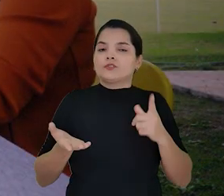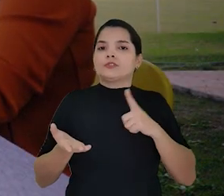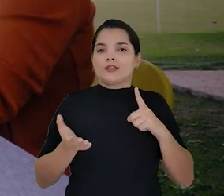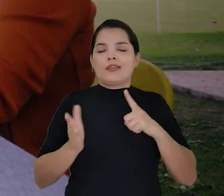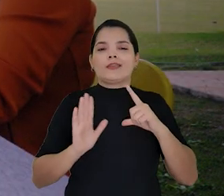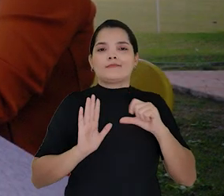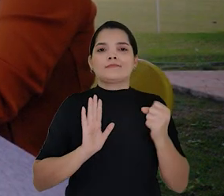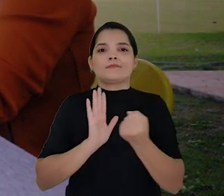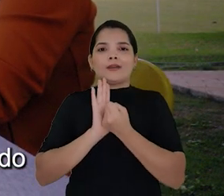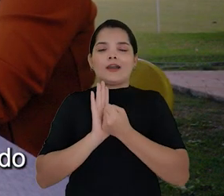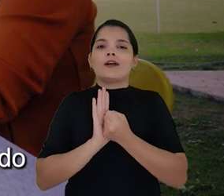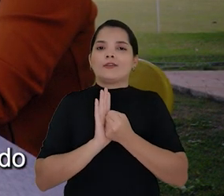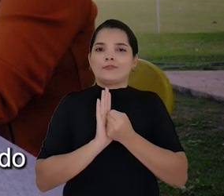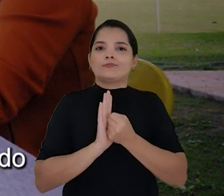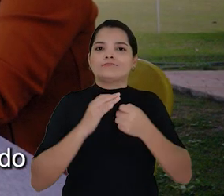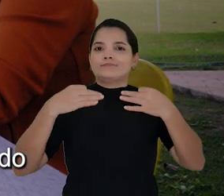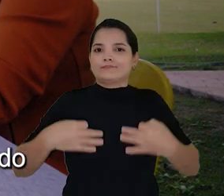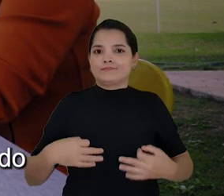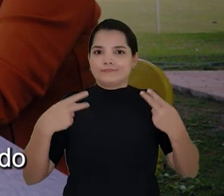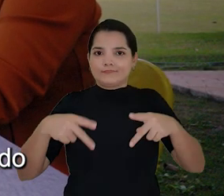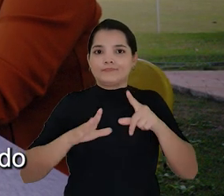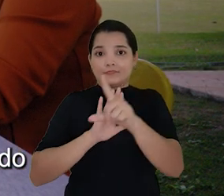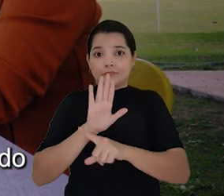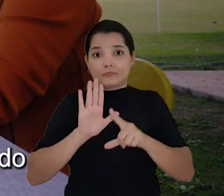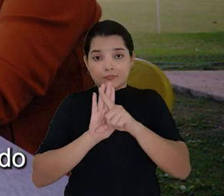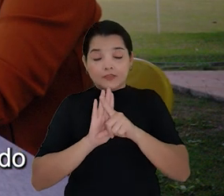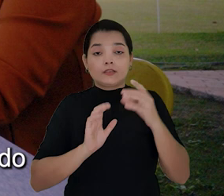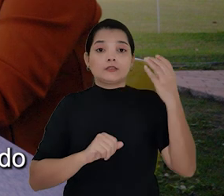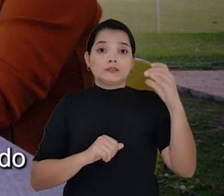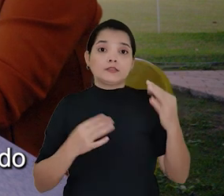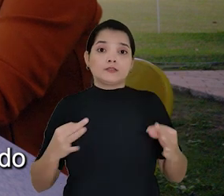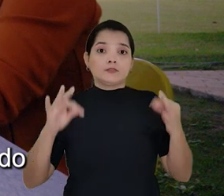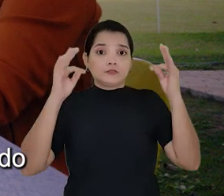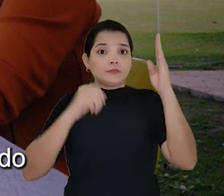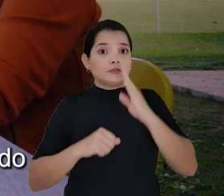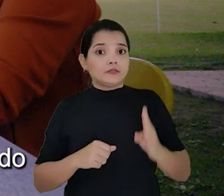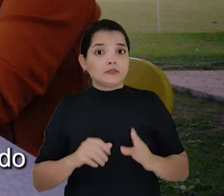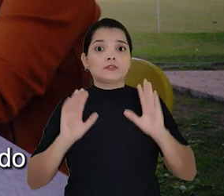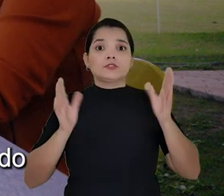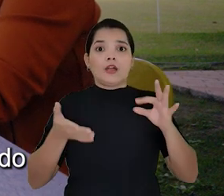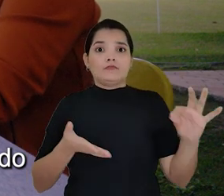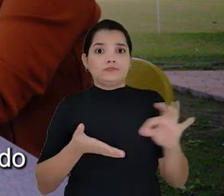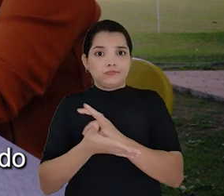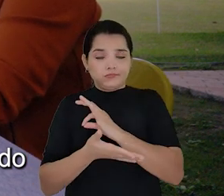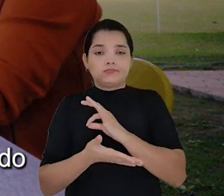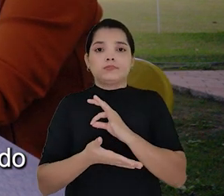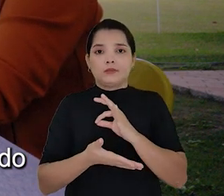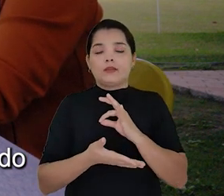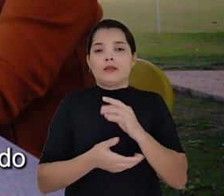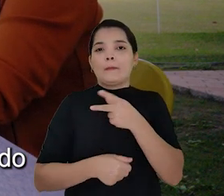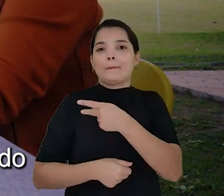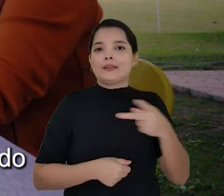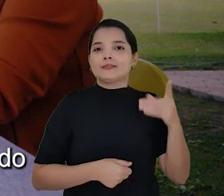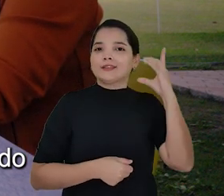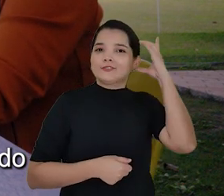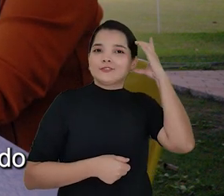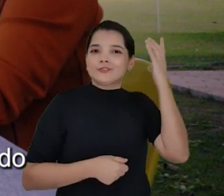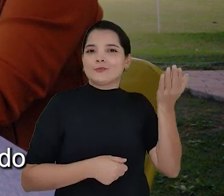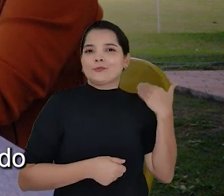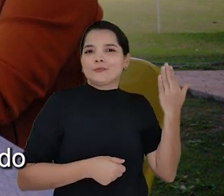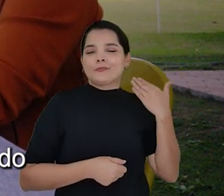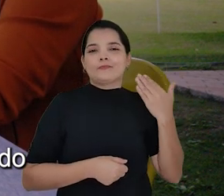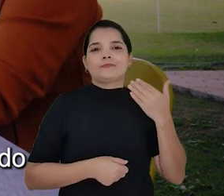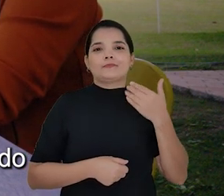Marco legal da Ciência Tecnologia e inovação brasileiro que foi eh sancionado pela presidente Dilma em